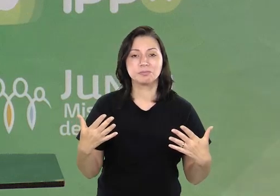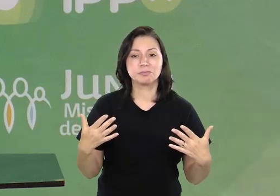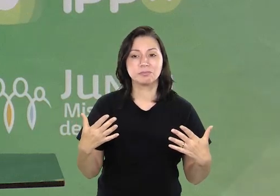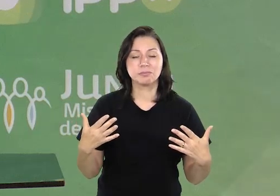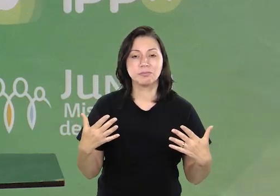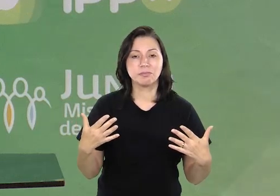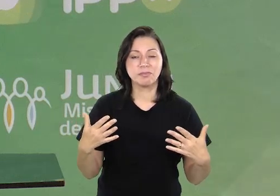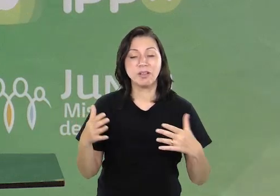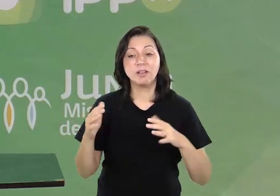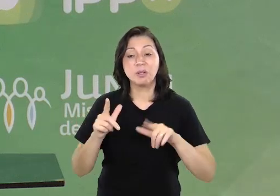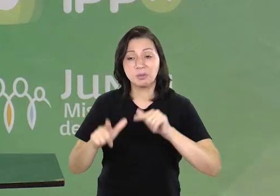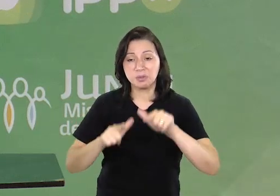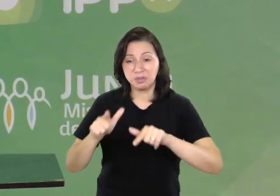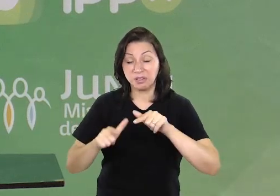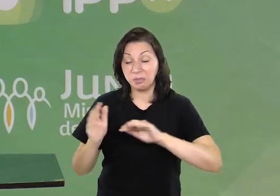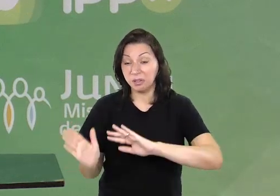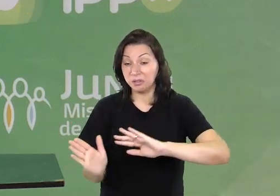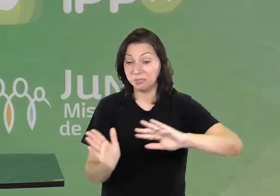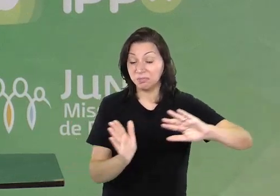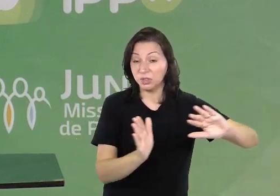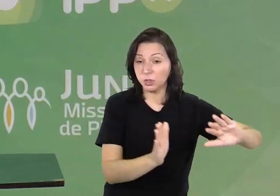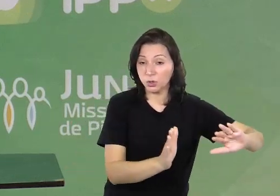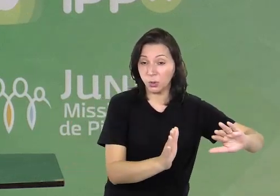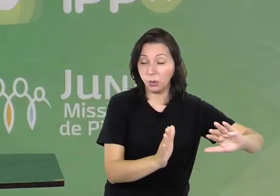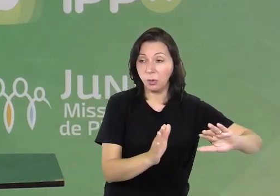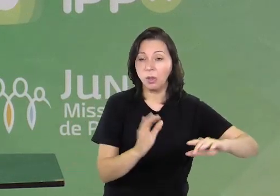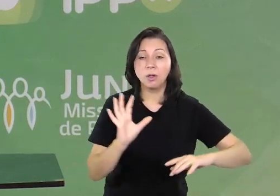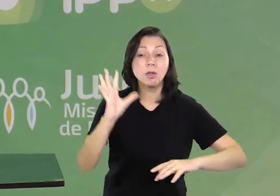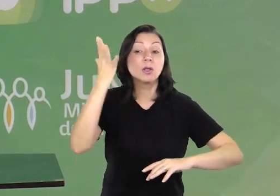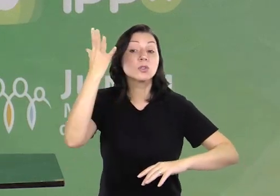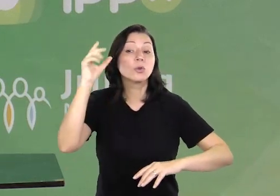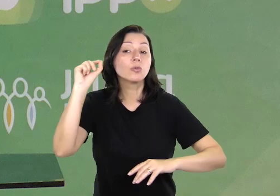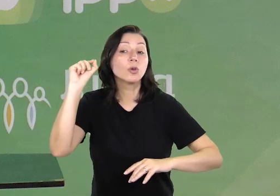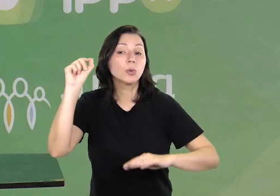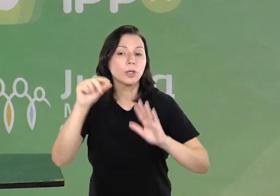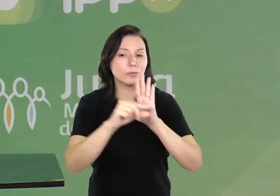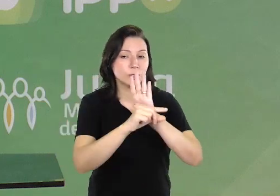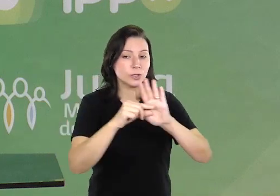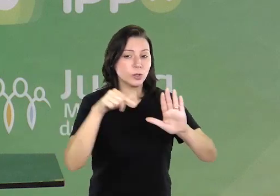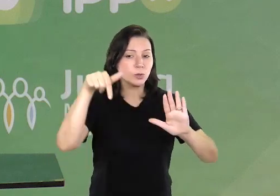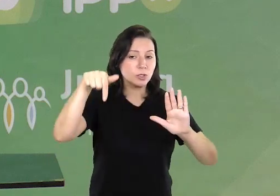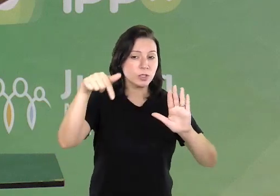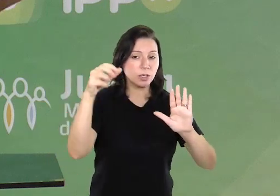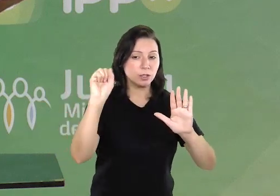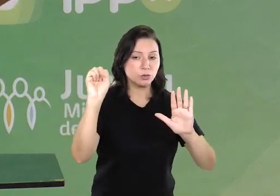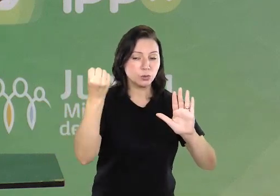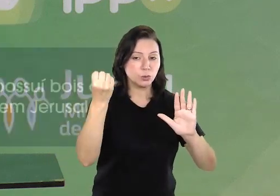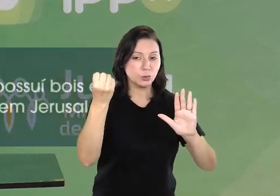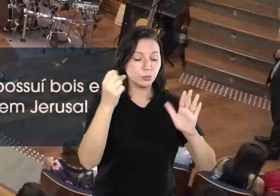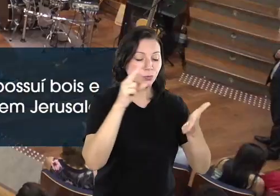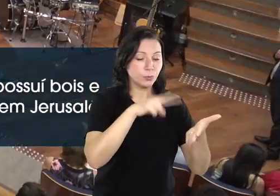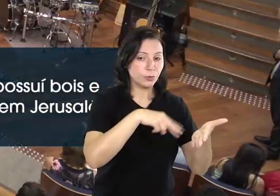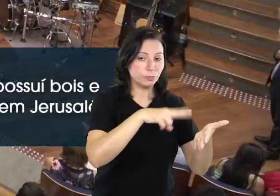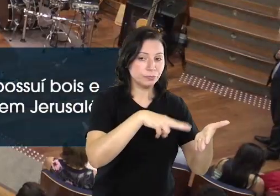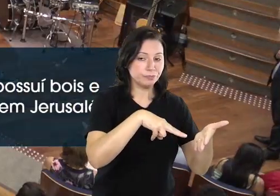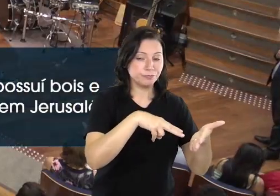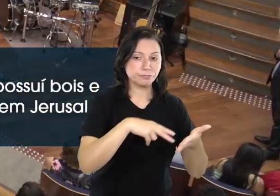os prazeres versículo 7 e 8 Leia comigo vamos ler juntos por gentileza 78